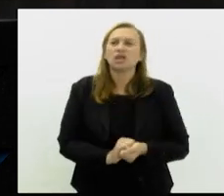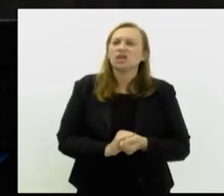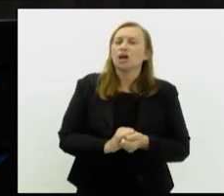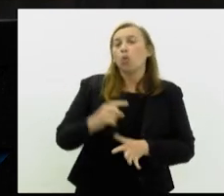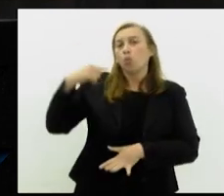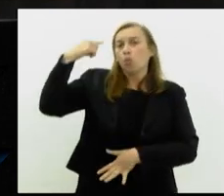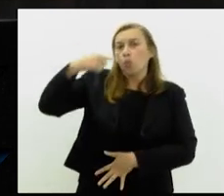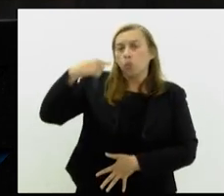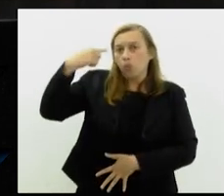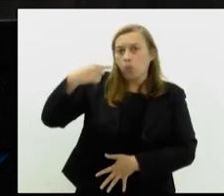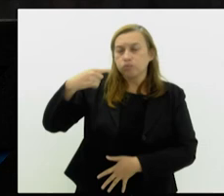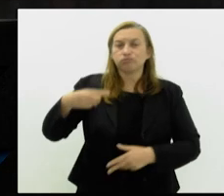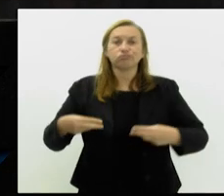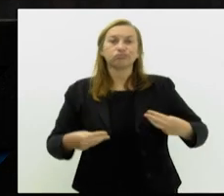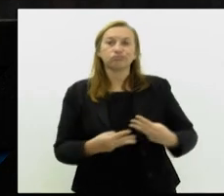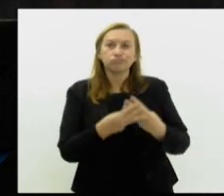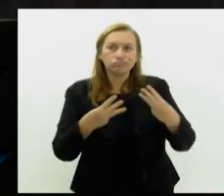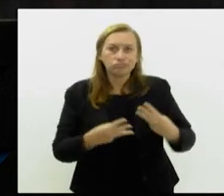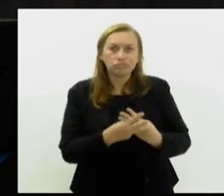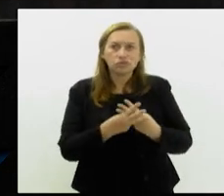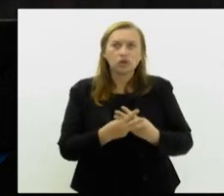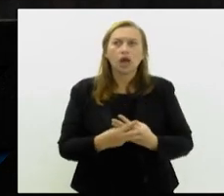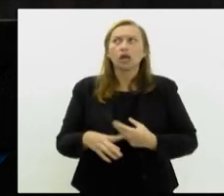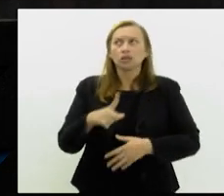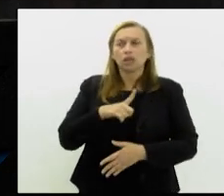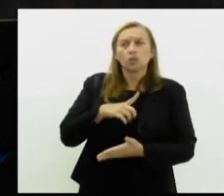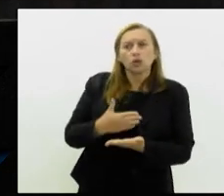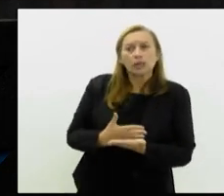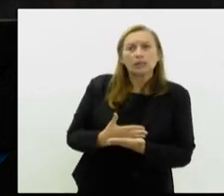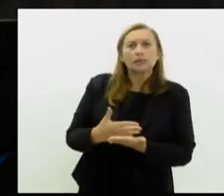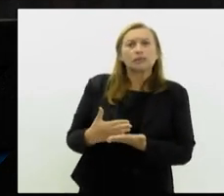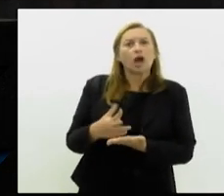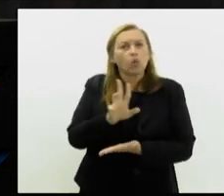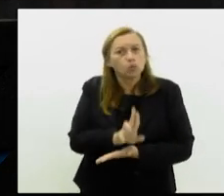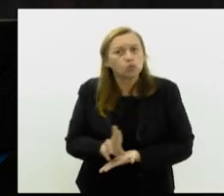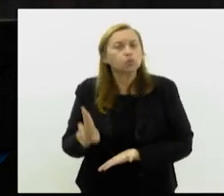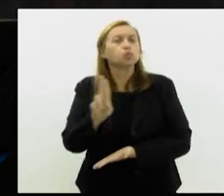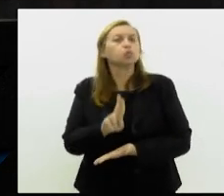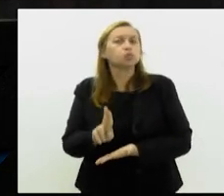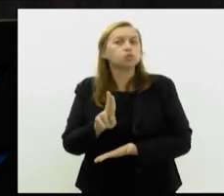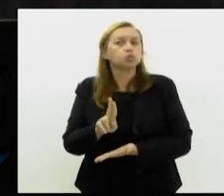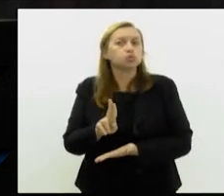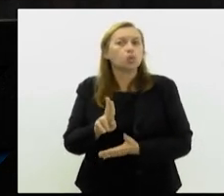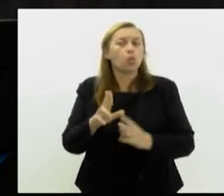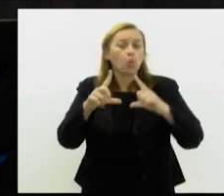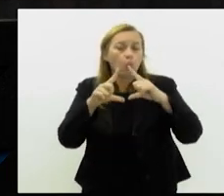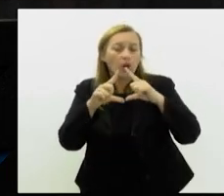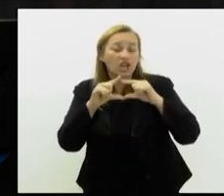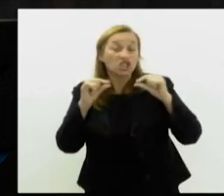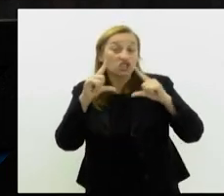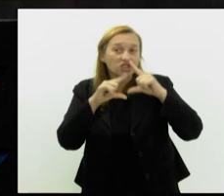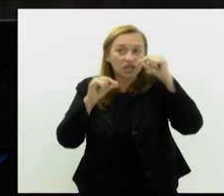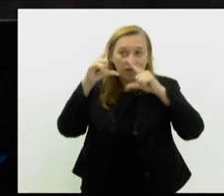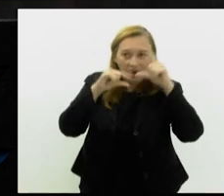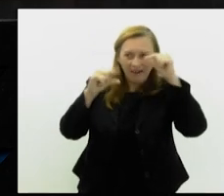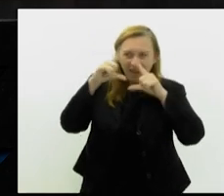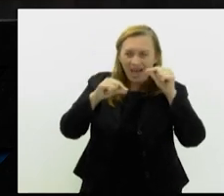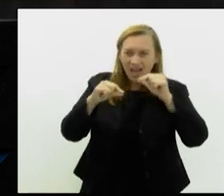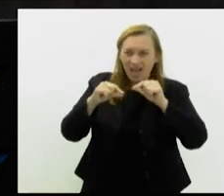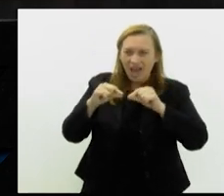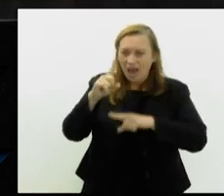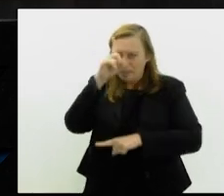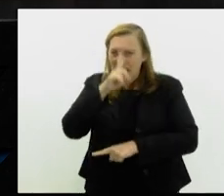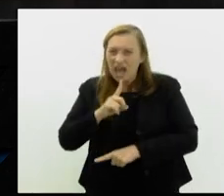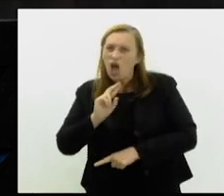advogados J ten que começar a utilizar uma estrela amarela ou